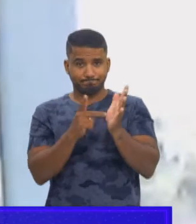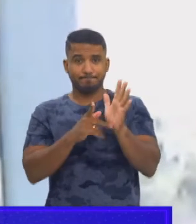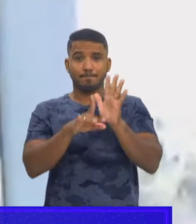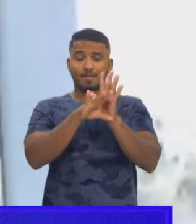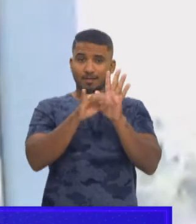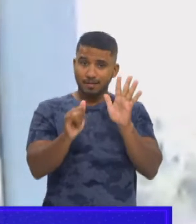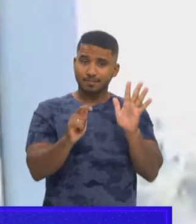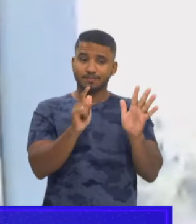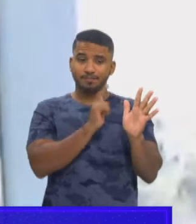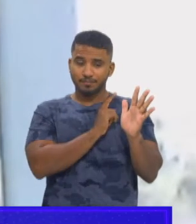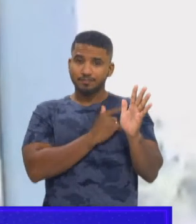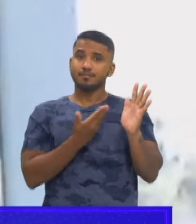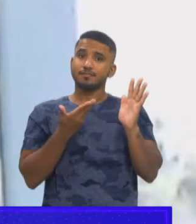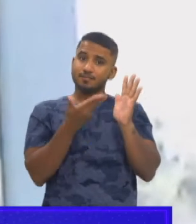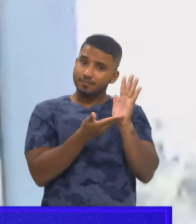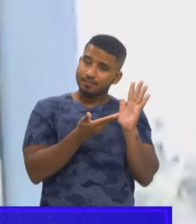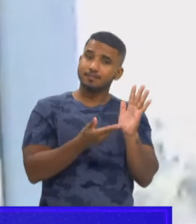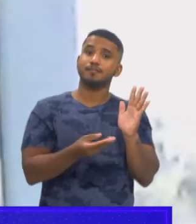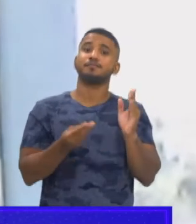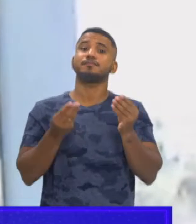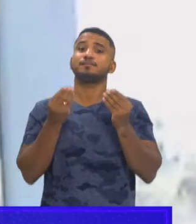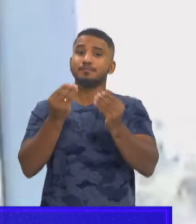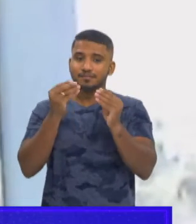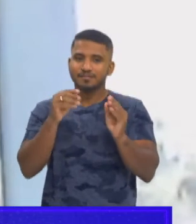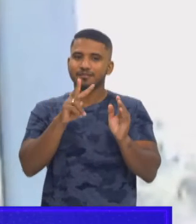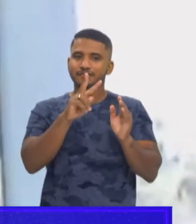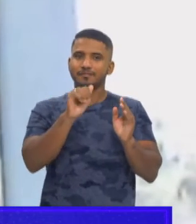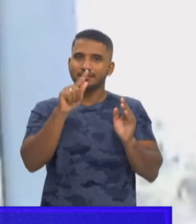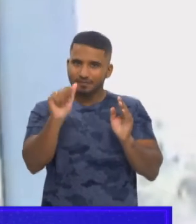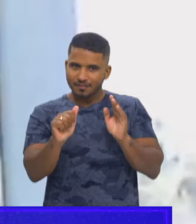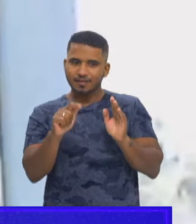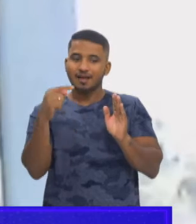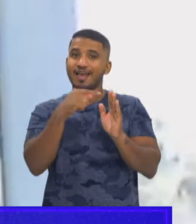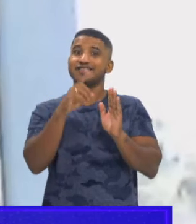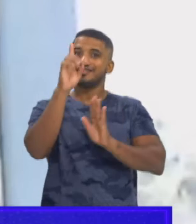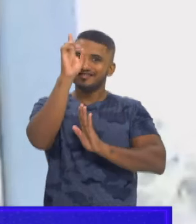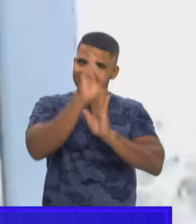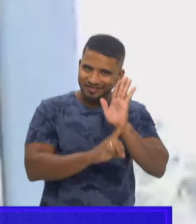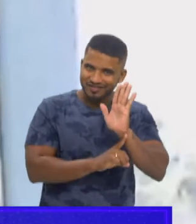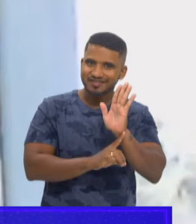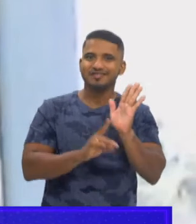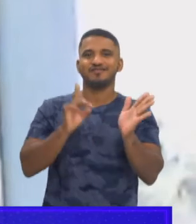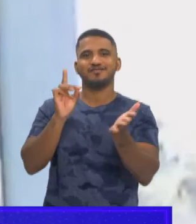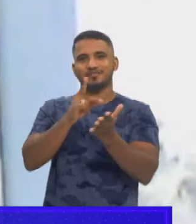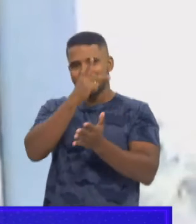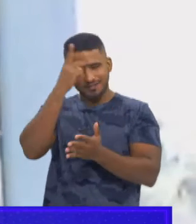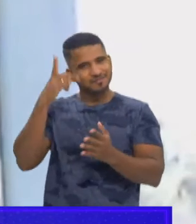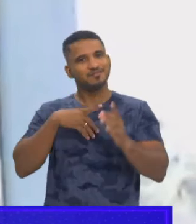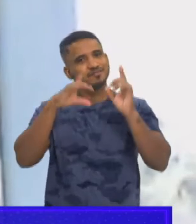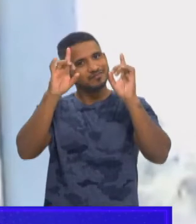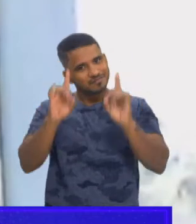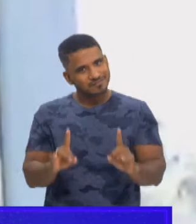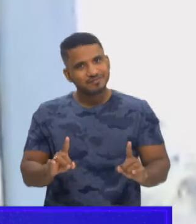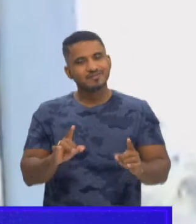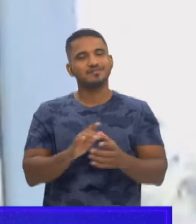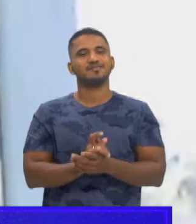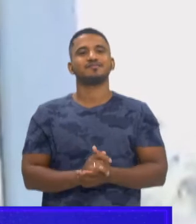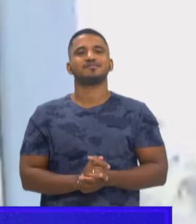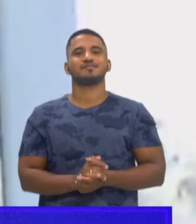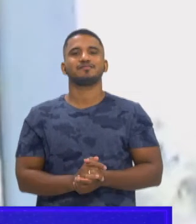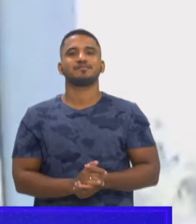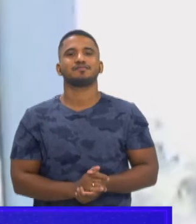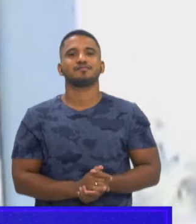de trabalhadores garantam vagas para pessoas com deficiência. Na verdade, a lei